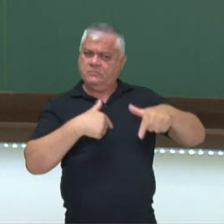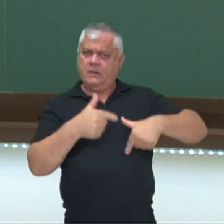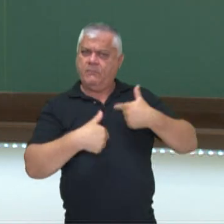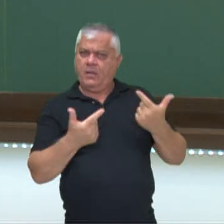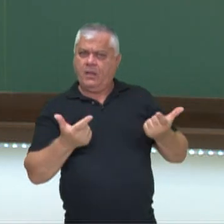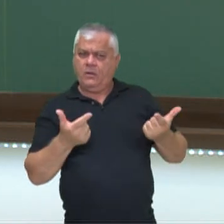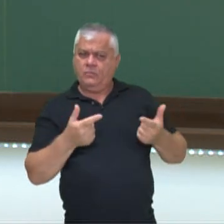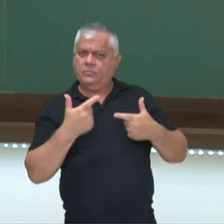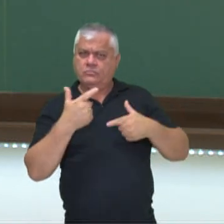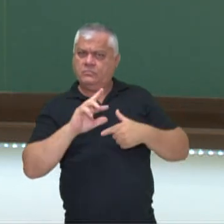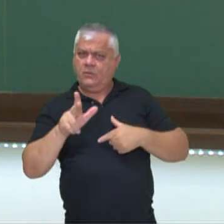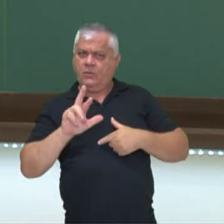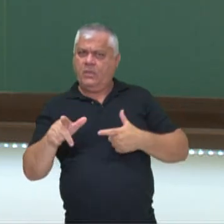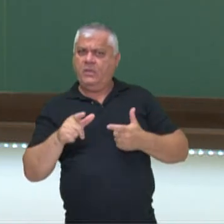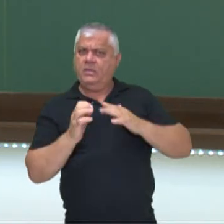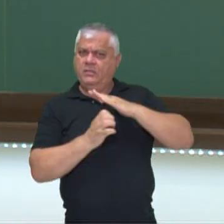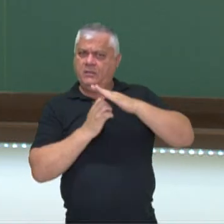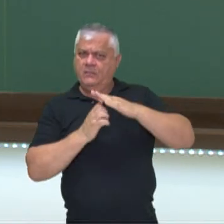na empresa. Posso